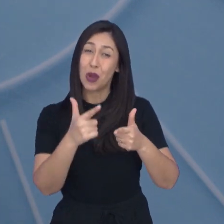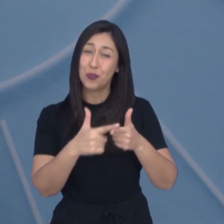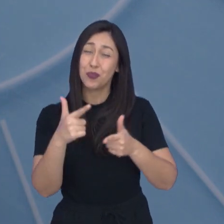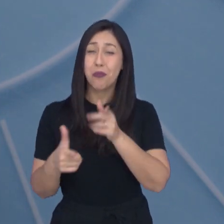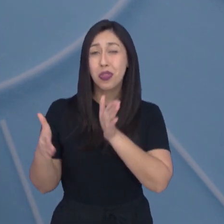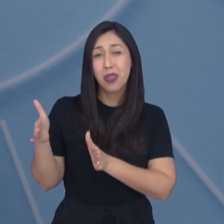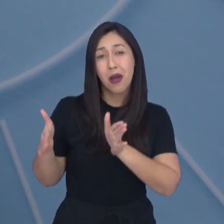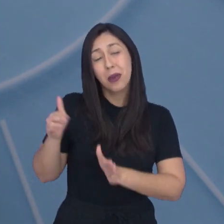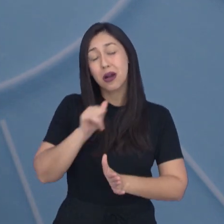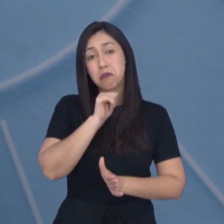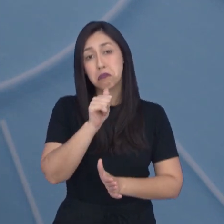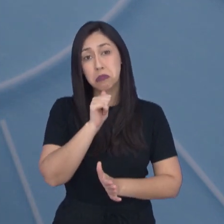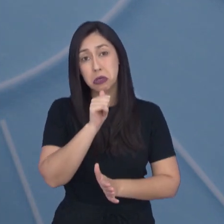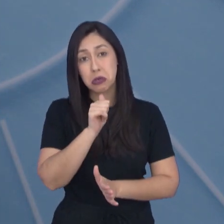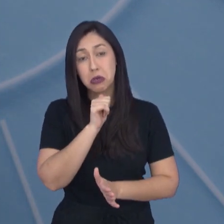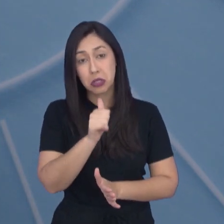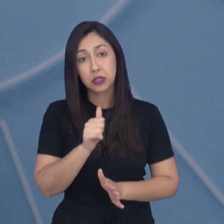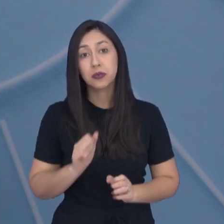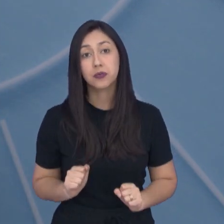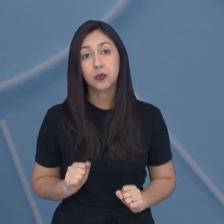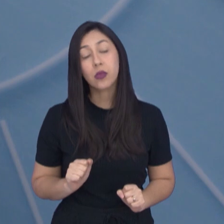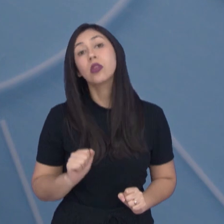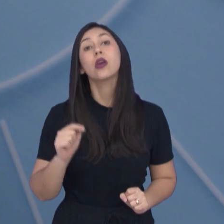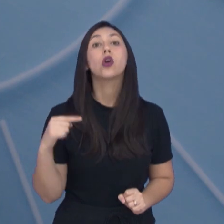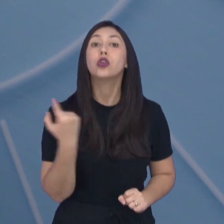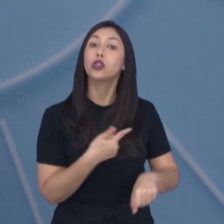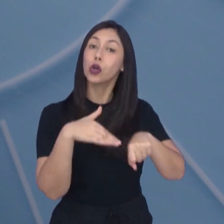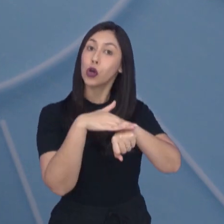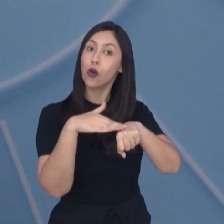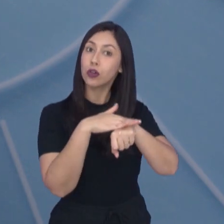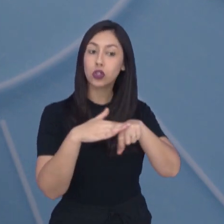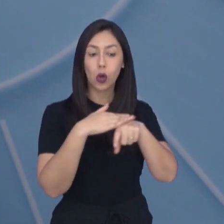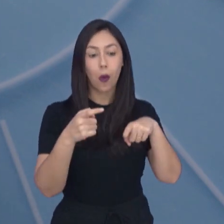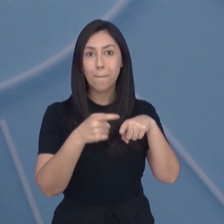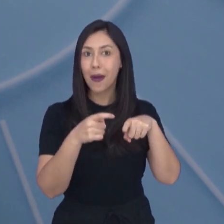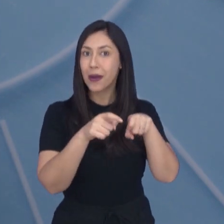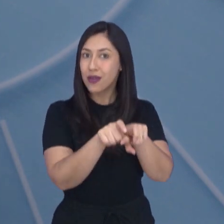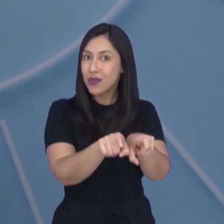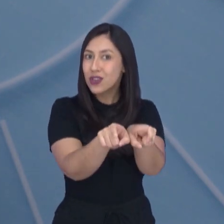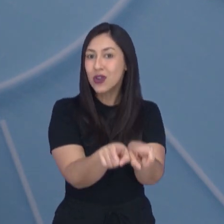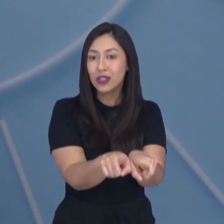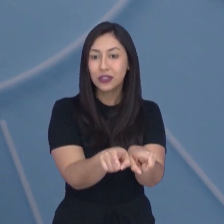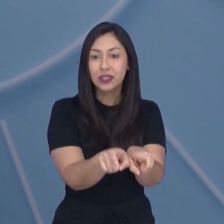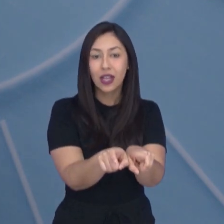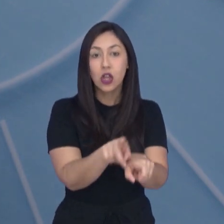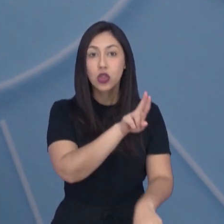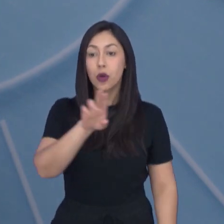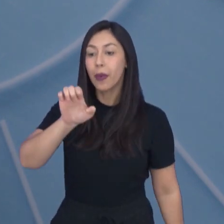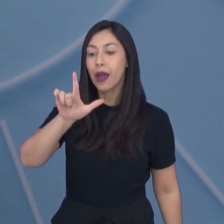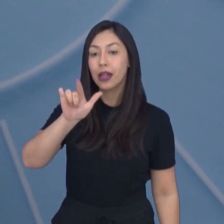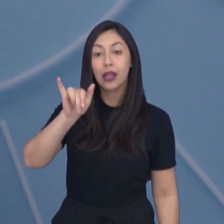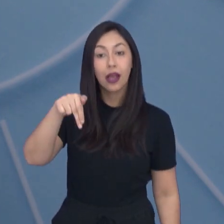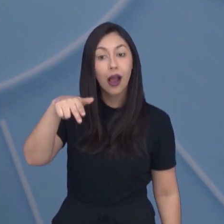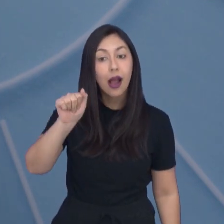nesse período da menstruação. A gente conversou com a médica ginecologista e obstetra Helena Proni,